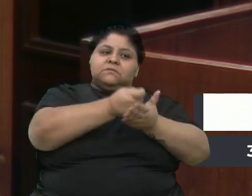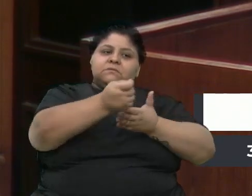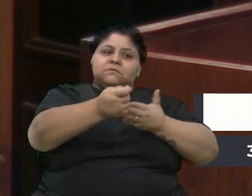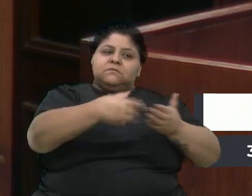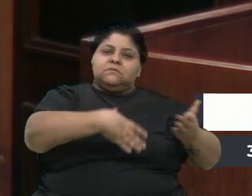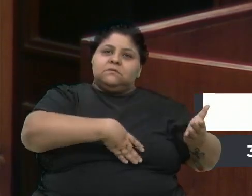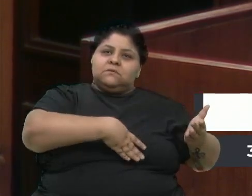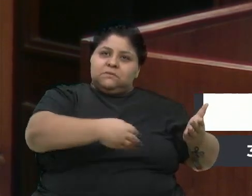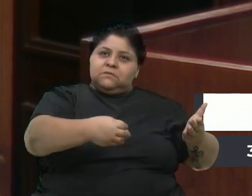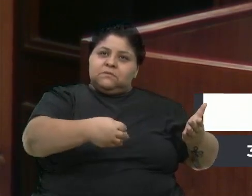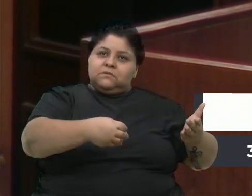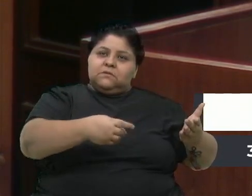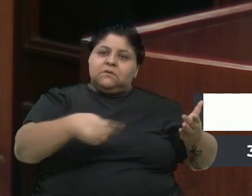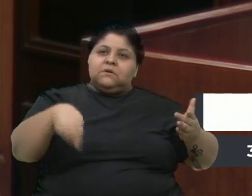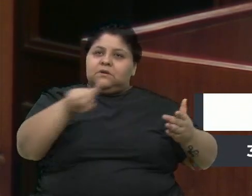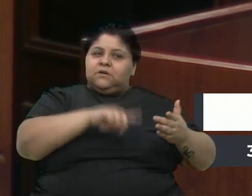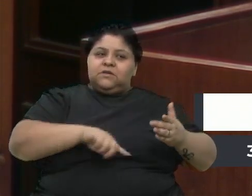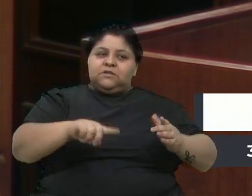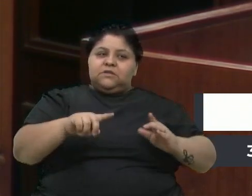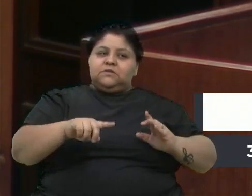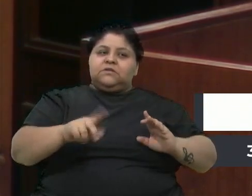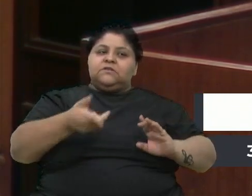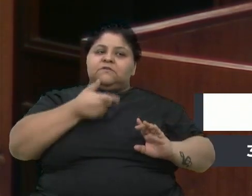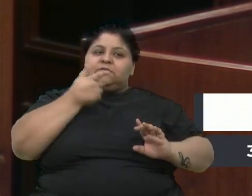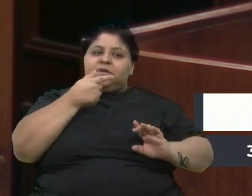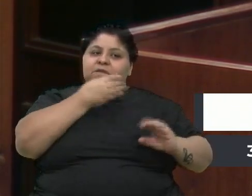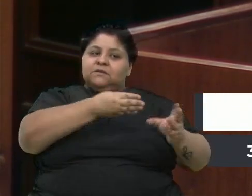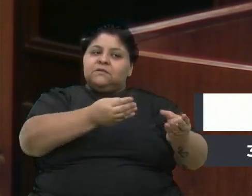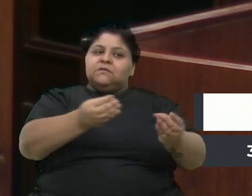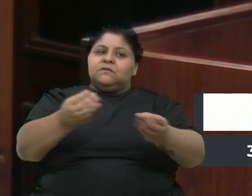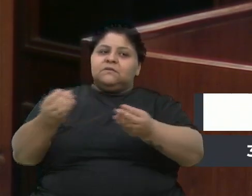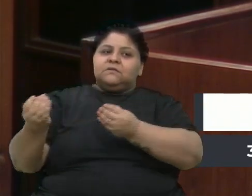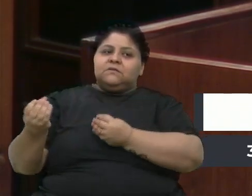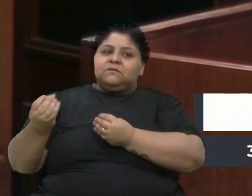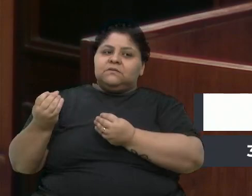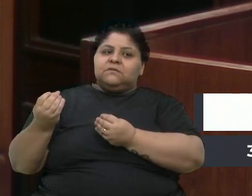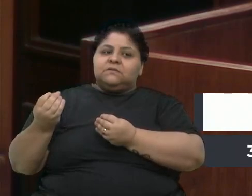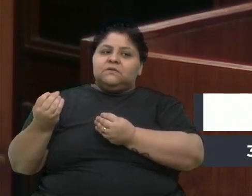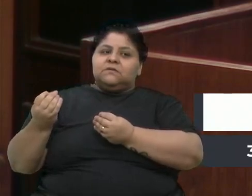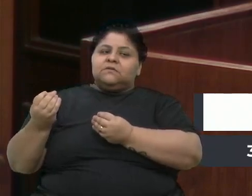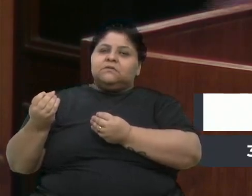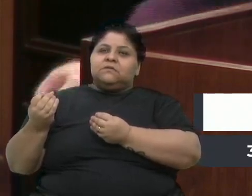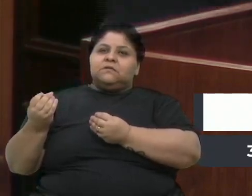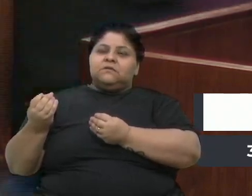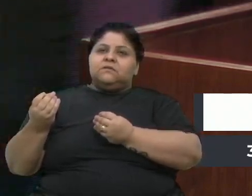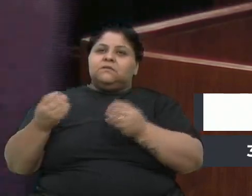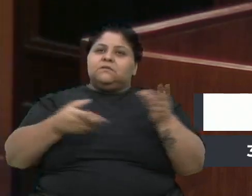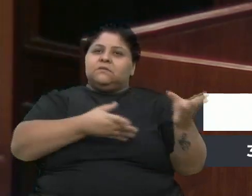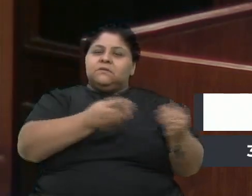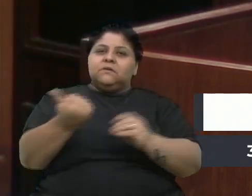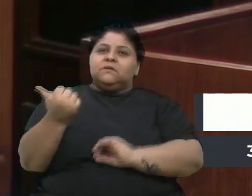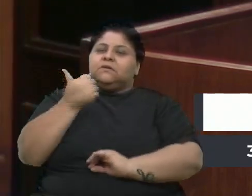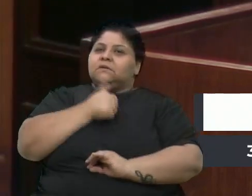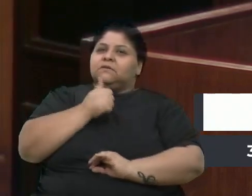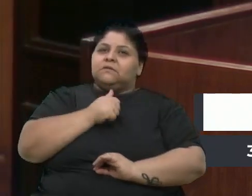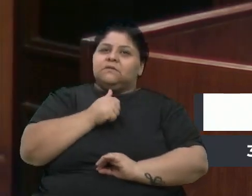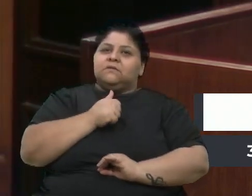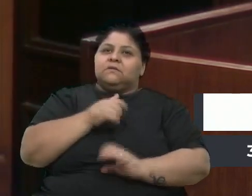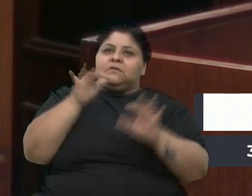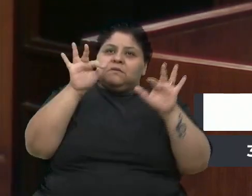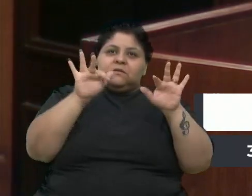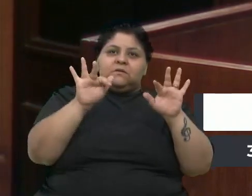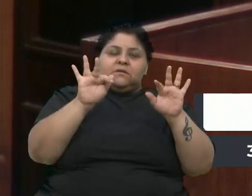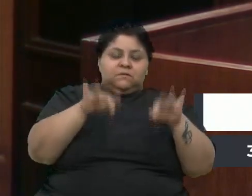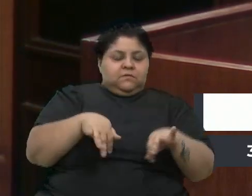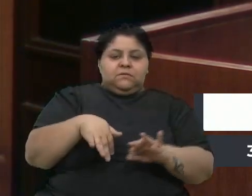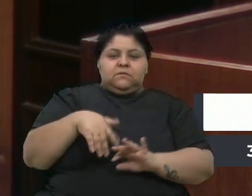feminicídio. A gente costuma falar muito das mulheres em situação de violência doméstica e, infelizmente, quando acaba acontecendo